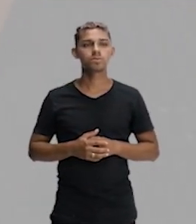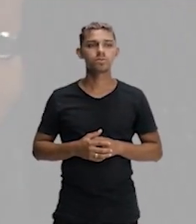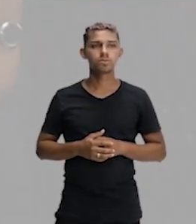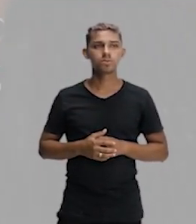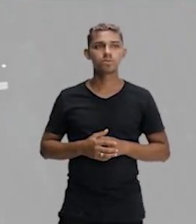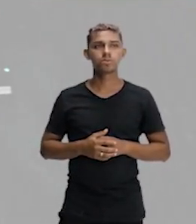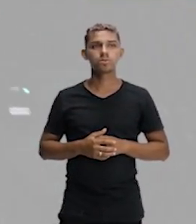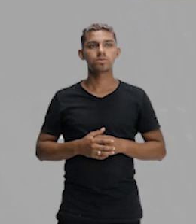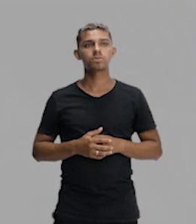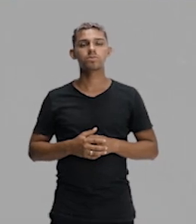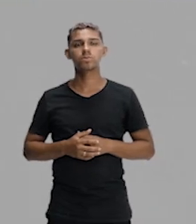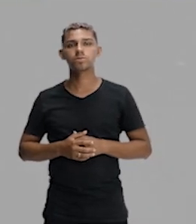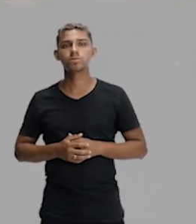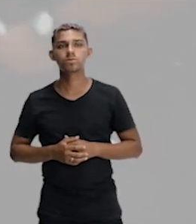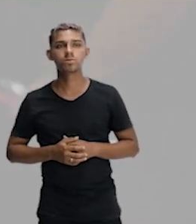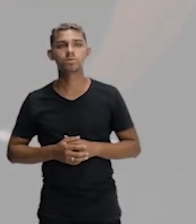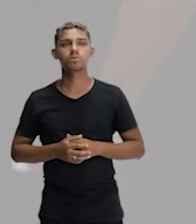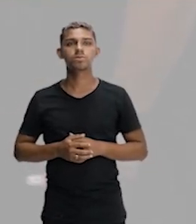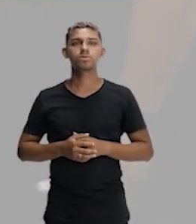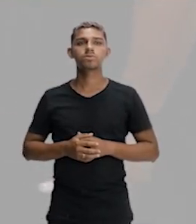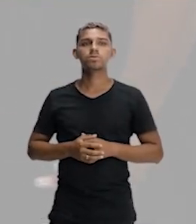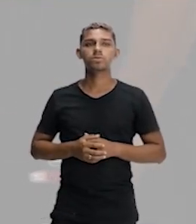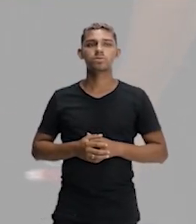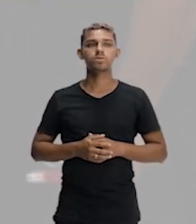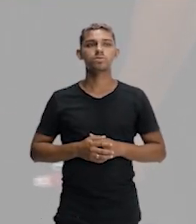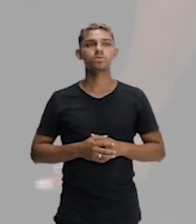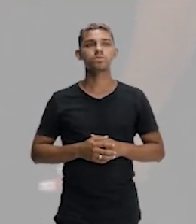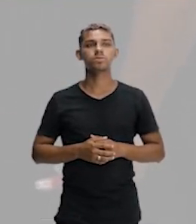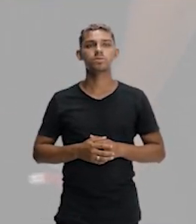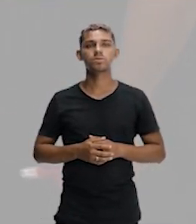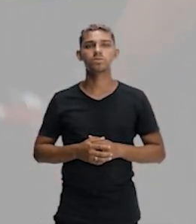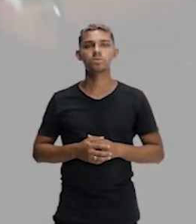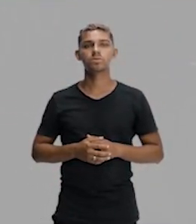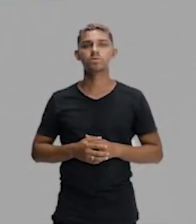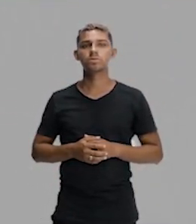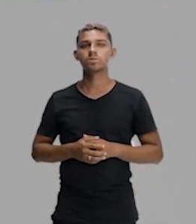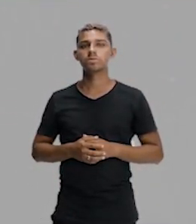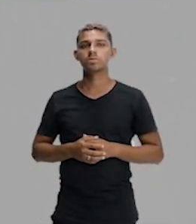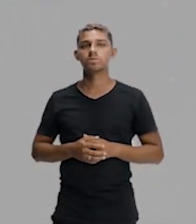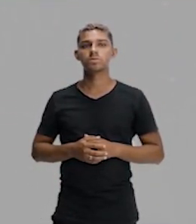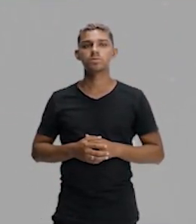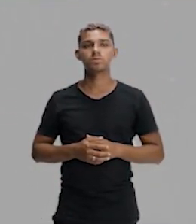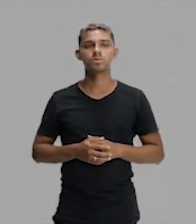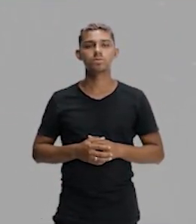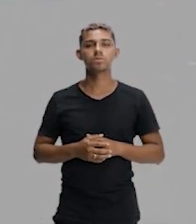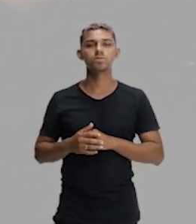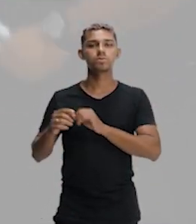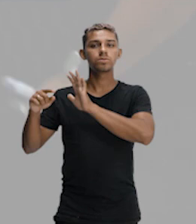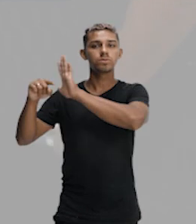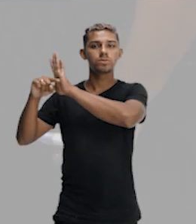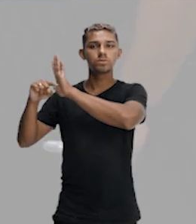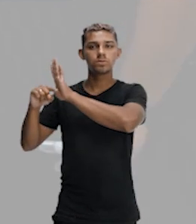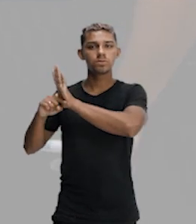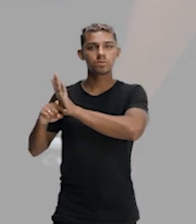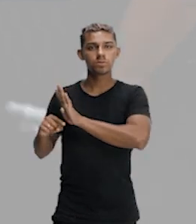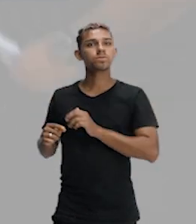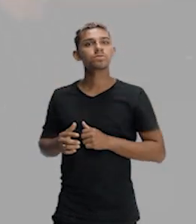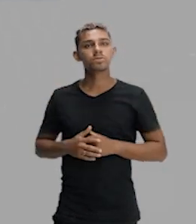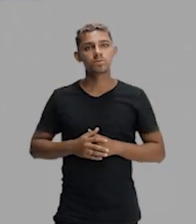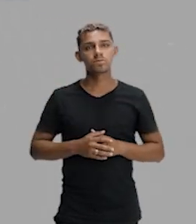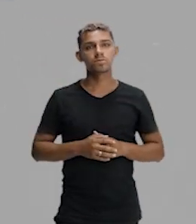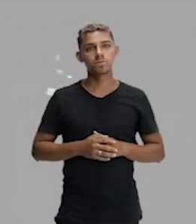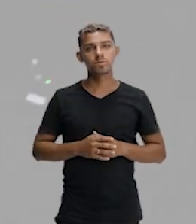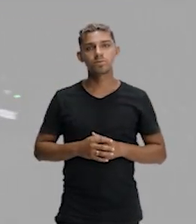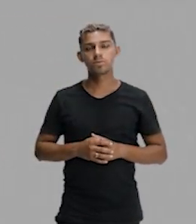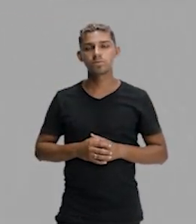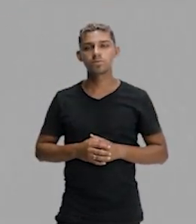representei o azul como positivo, né? Então, essa placa é uma placa positiva e esta segunda é uma placa negativa. Tem